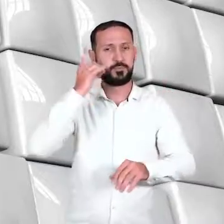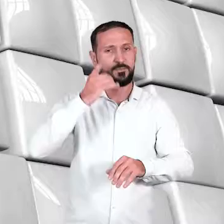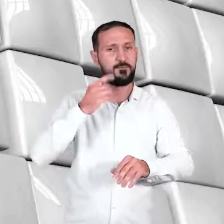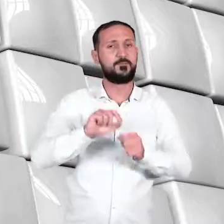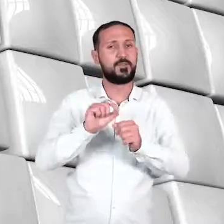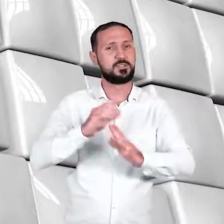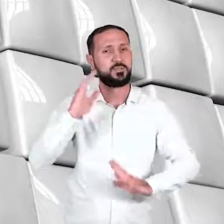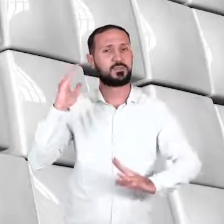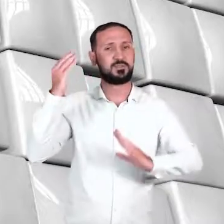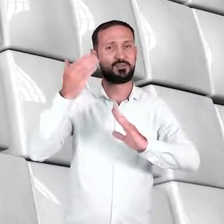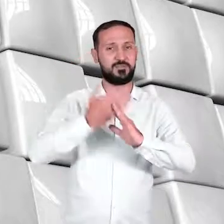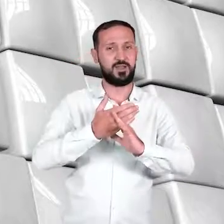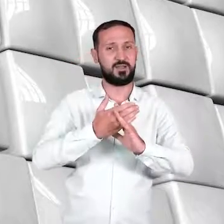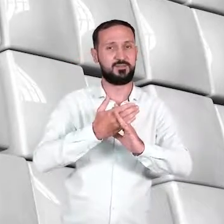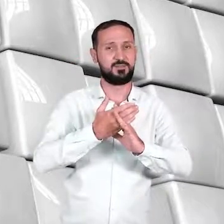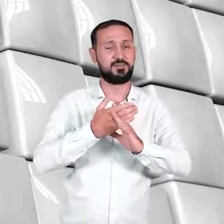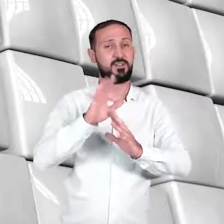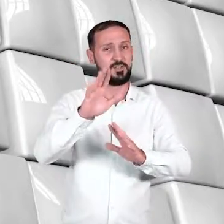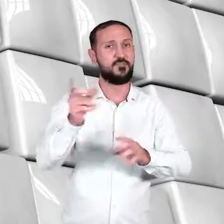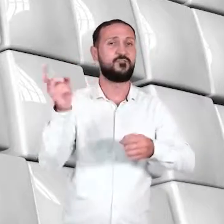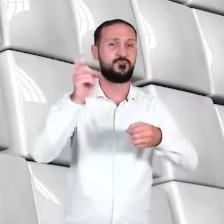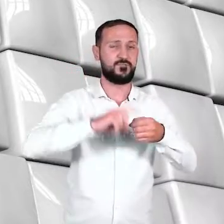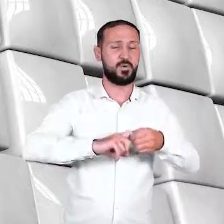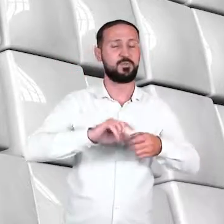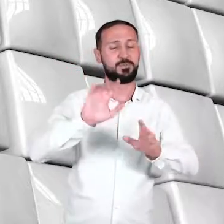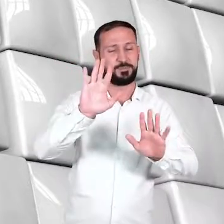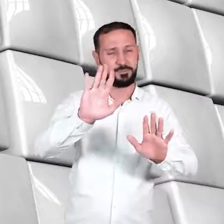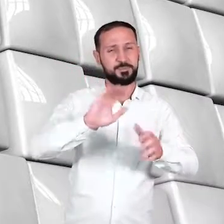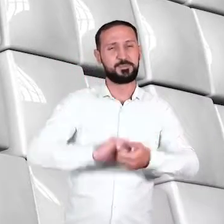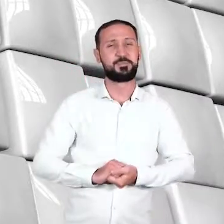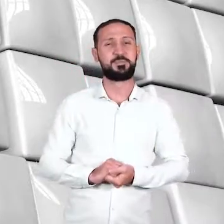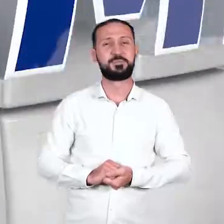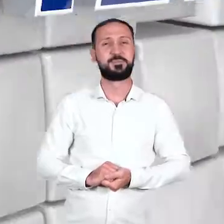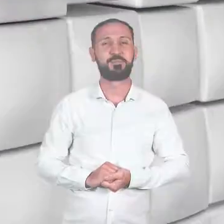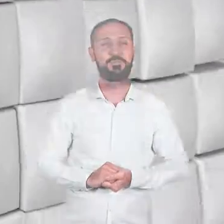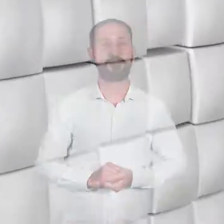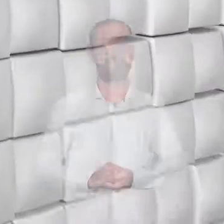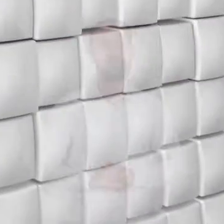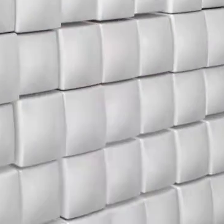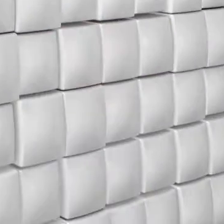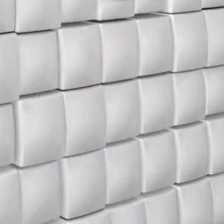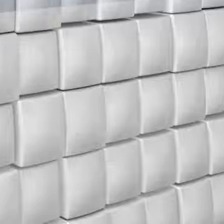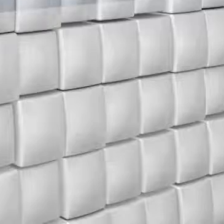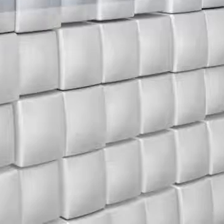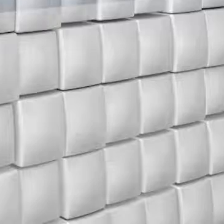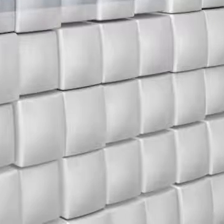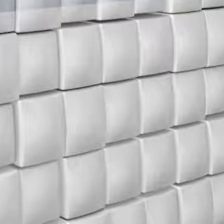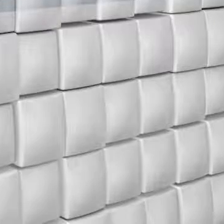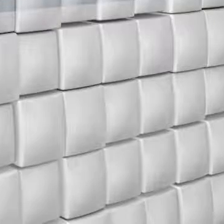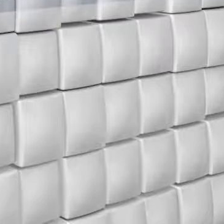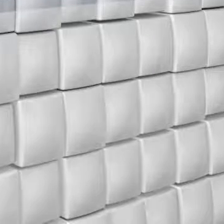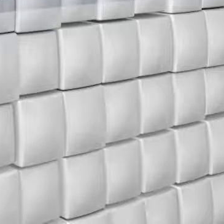Parlamentar faz mais um intervalo e já volta daqui a pouquinho.